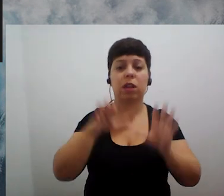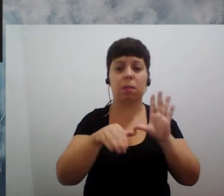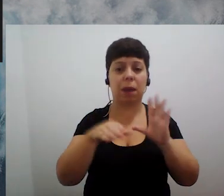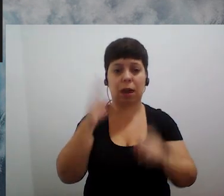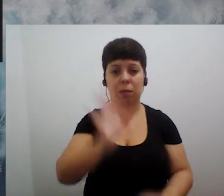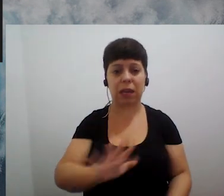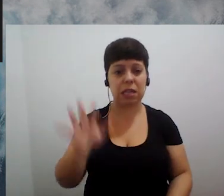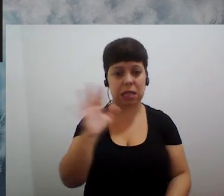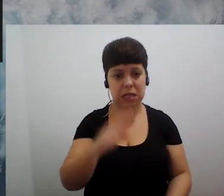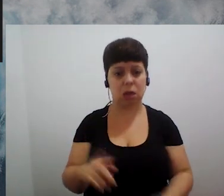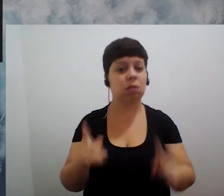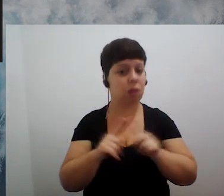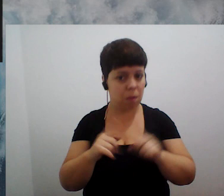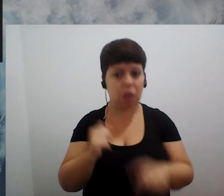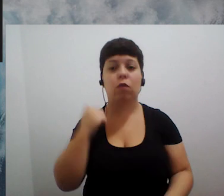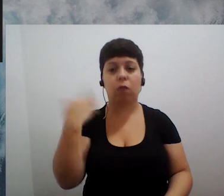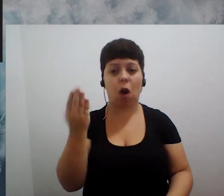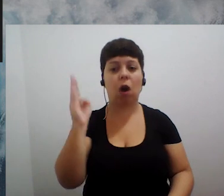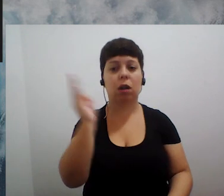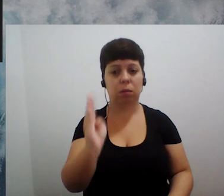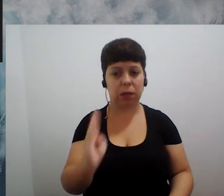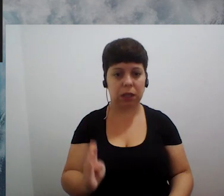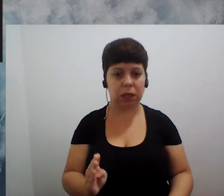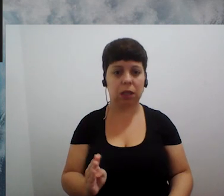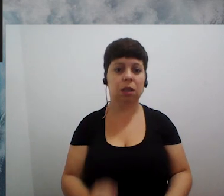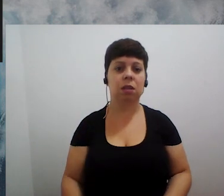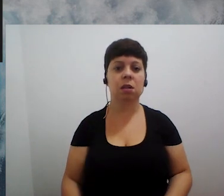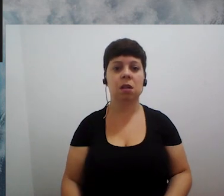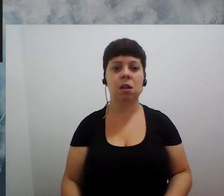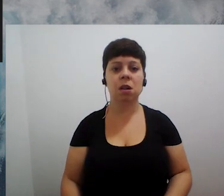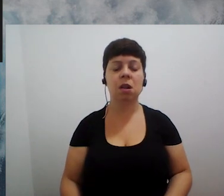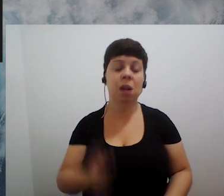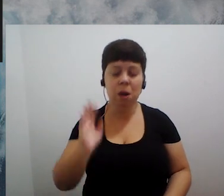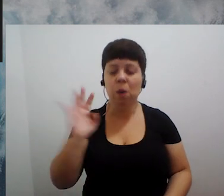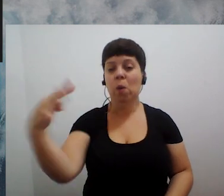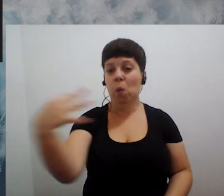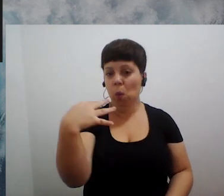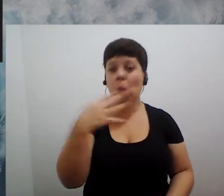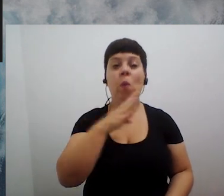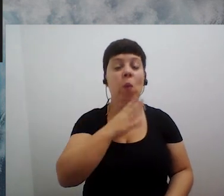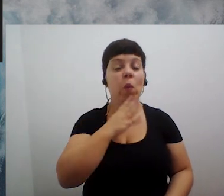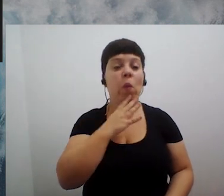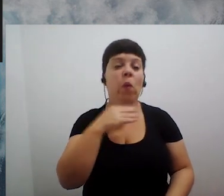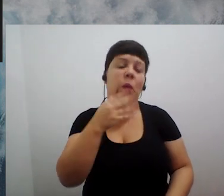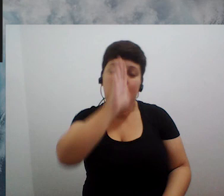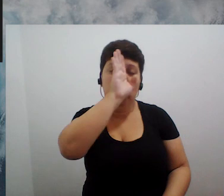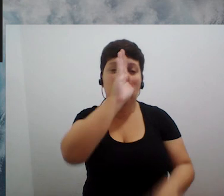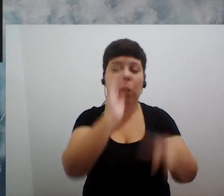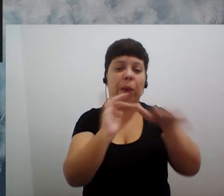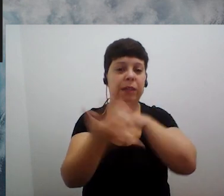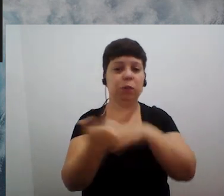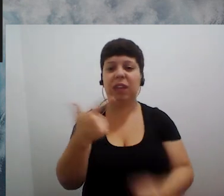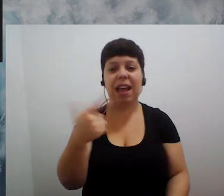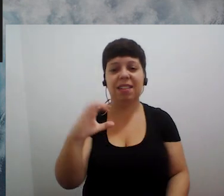Brasil, e inclusive outros lugares até fora do Brasil também. Nós fomos assim conhecidos. Mas por